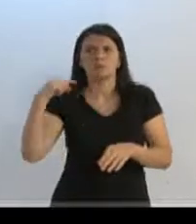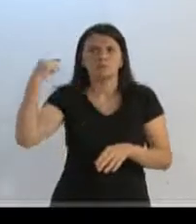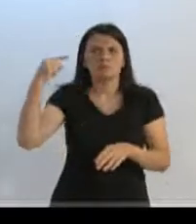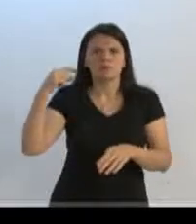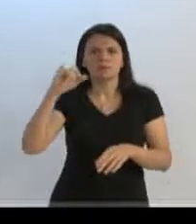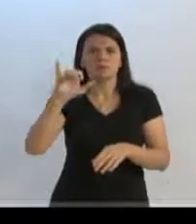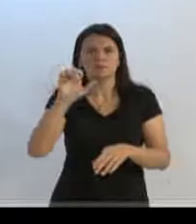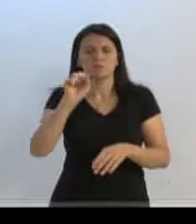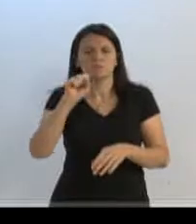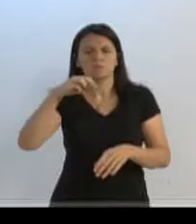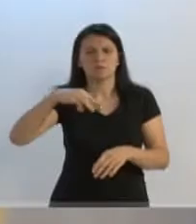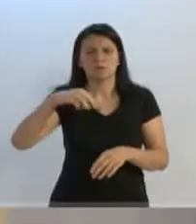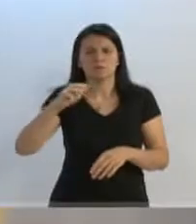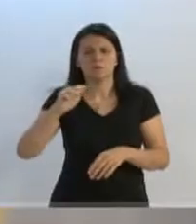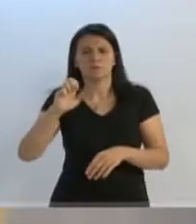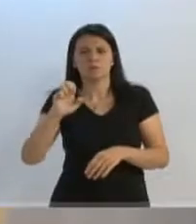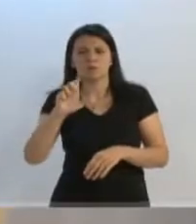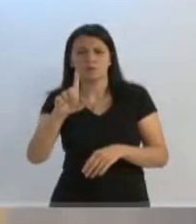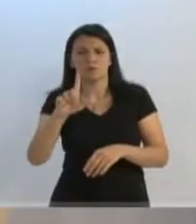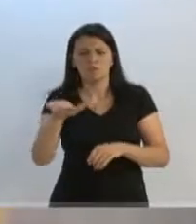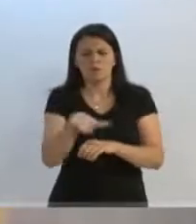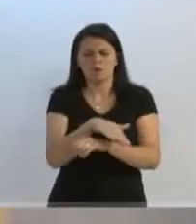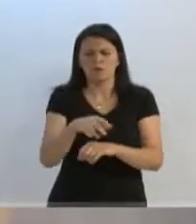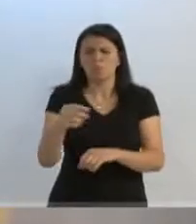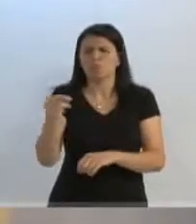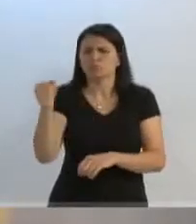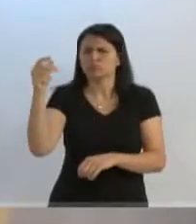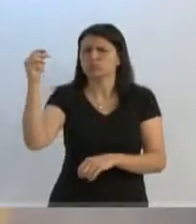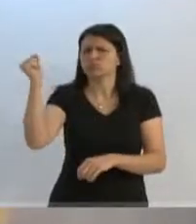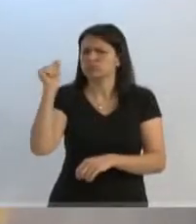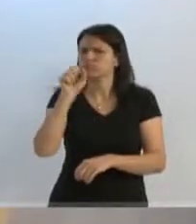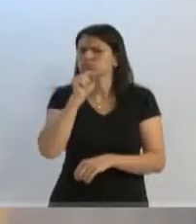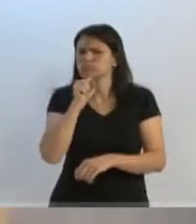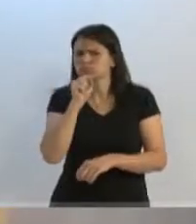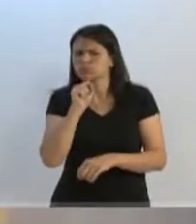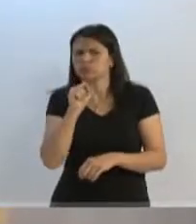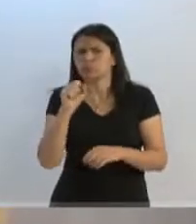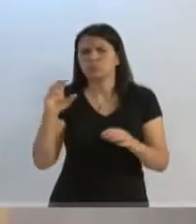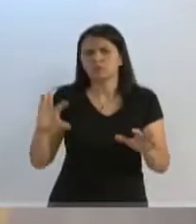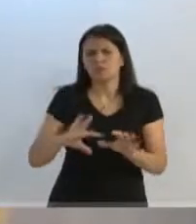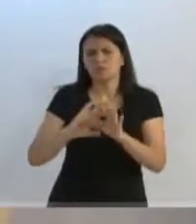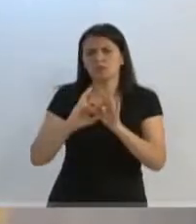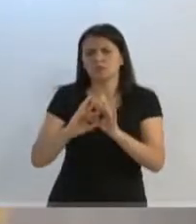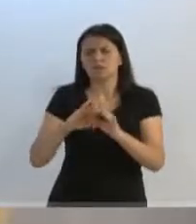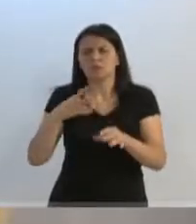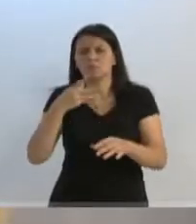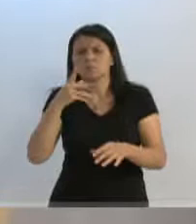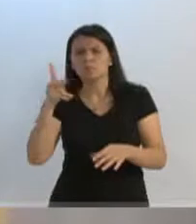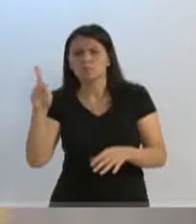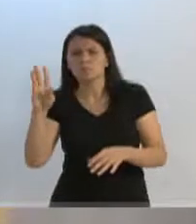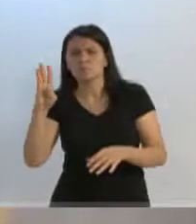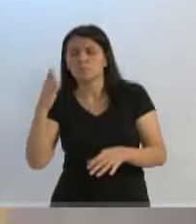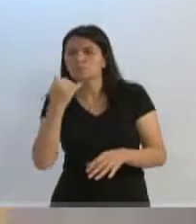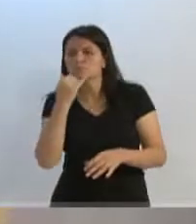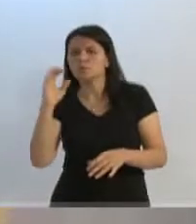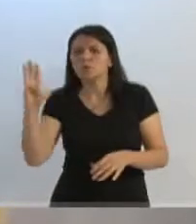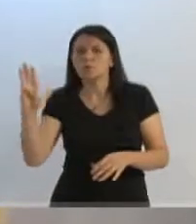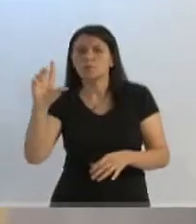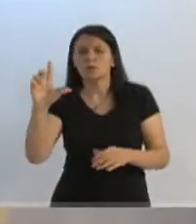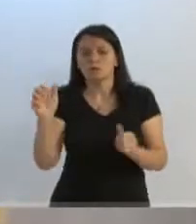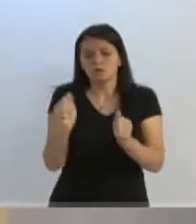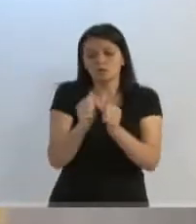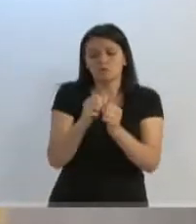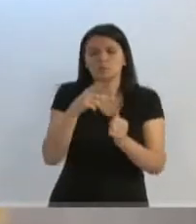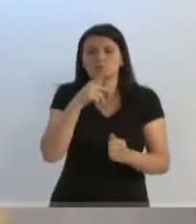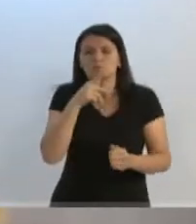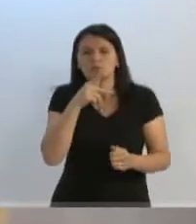esta rua é bem antiga é uma importante ligação blumenau pomerode e inclusive a